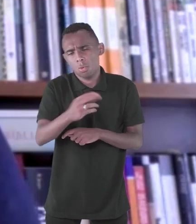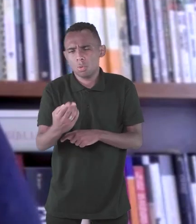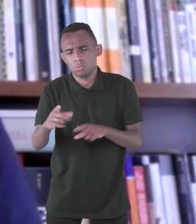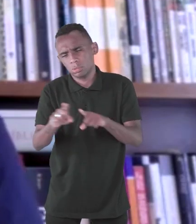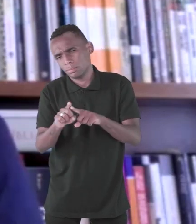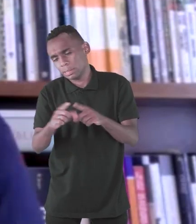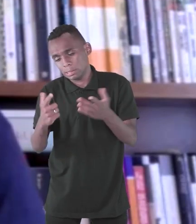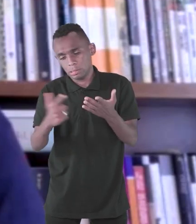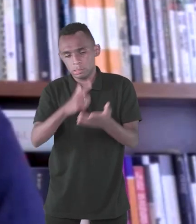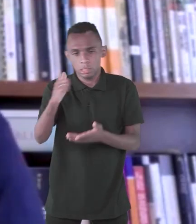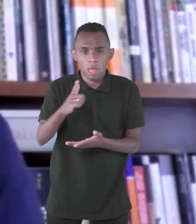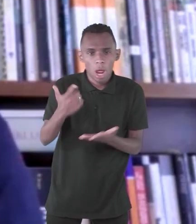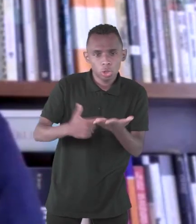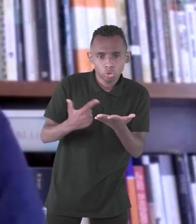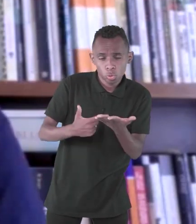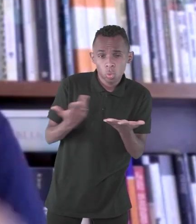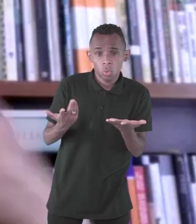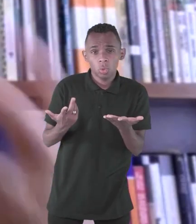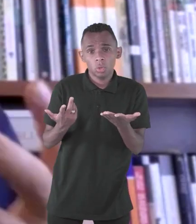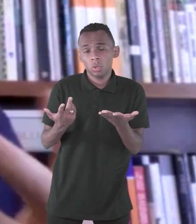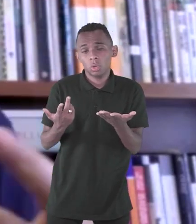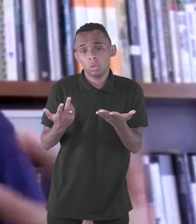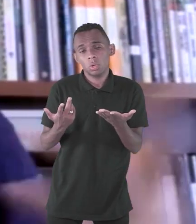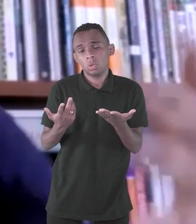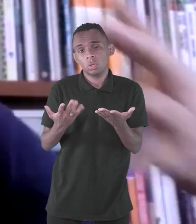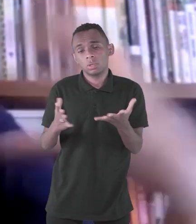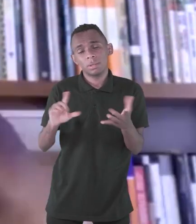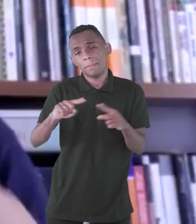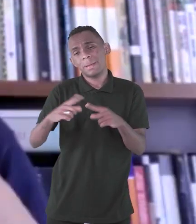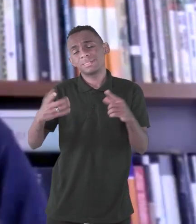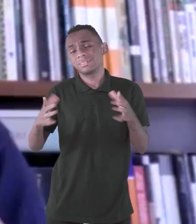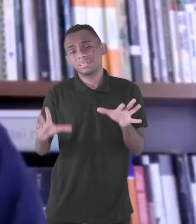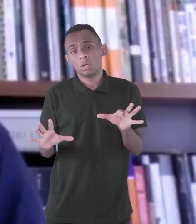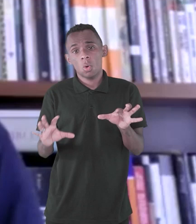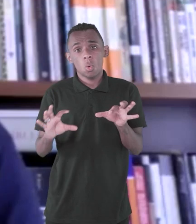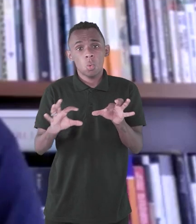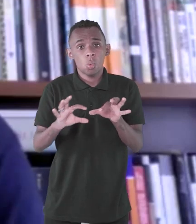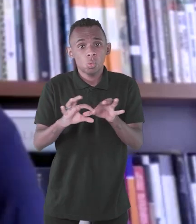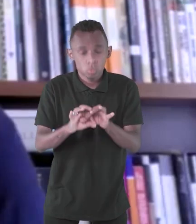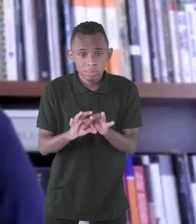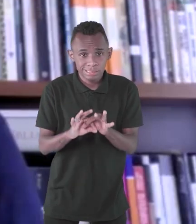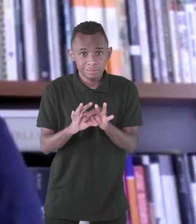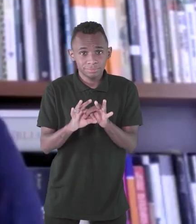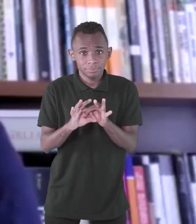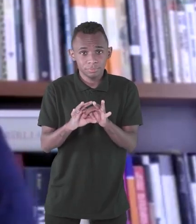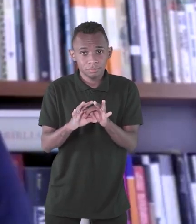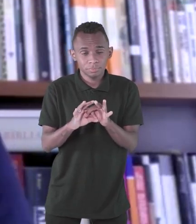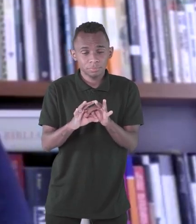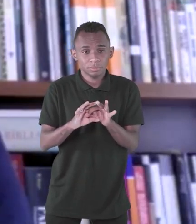música ou literatura sem abraçar esse tipo de